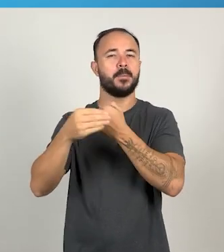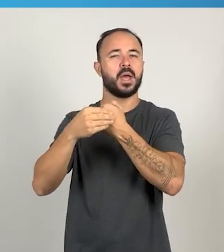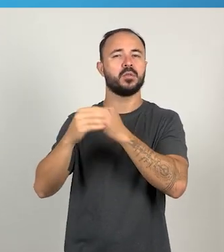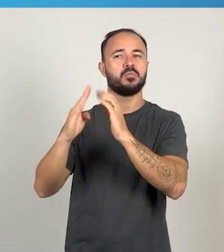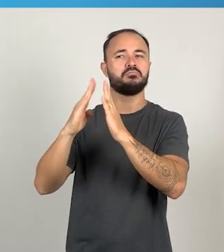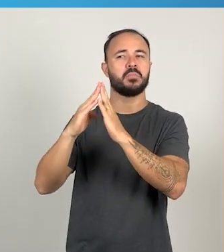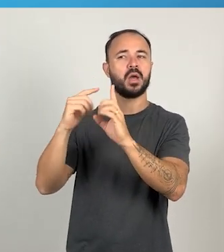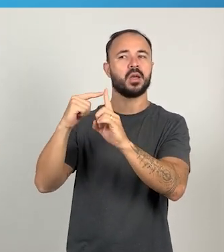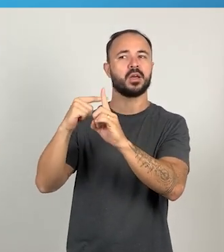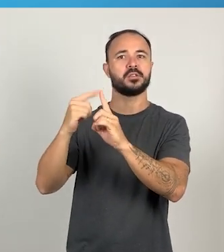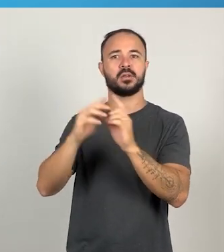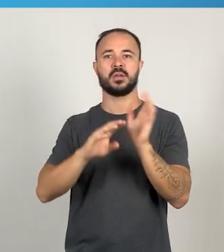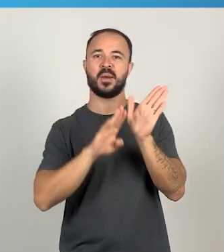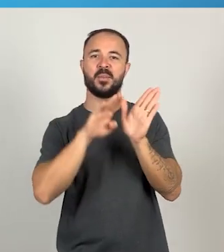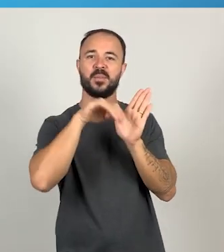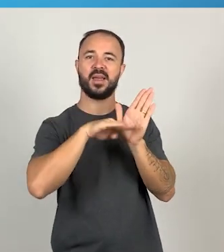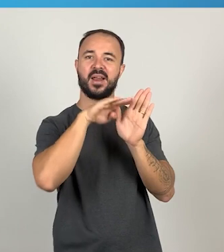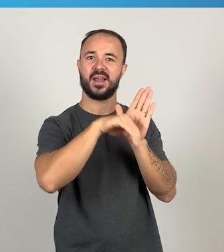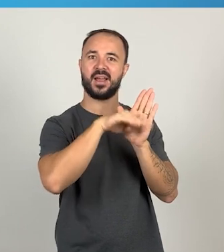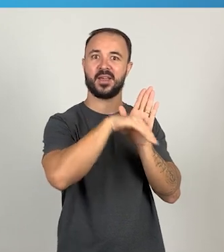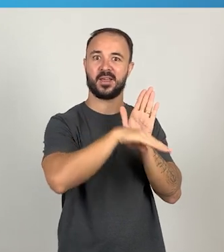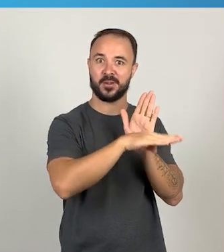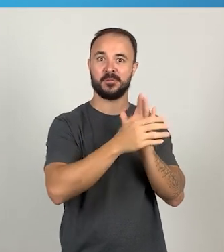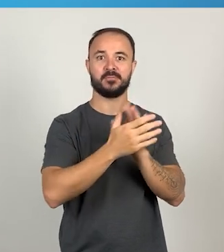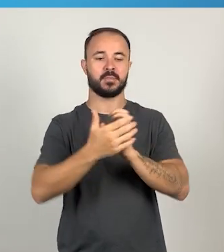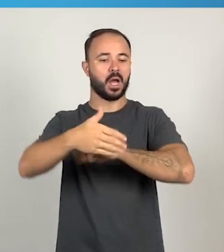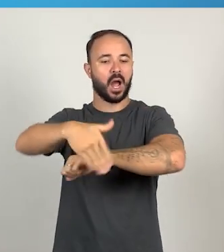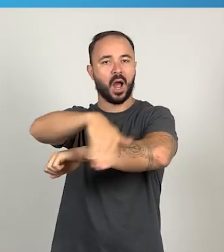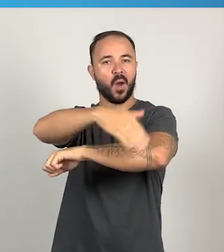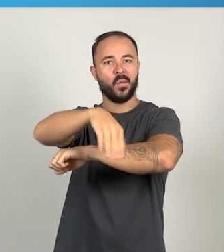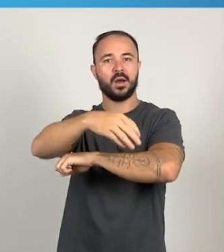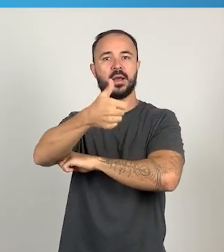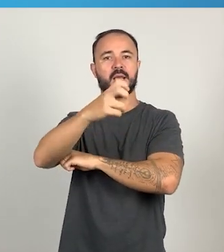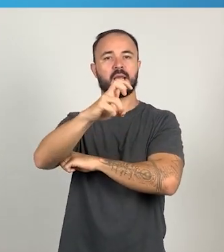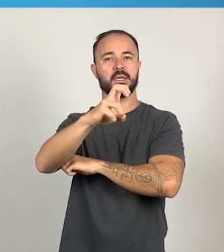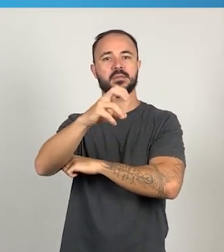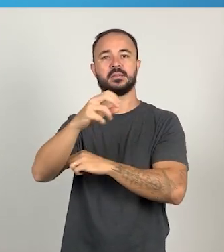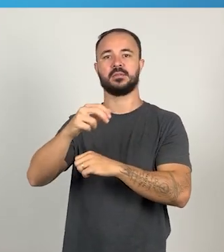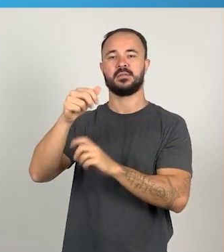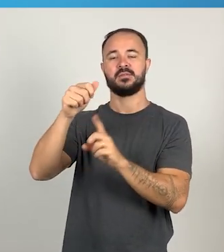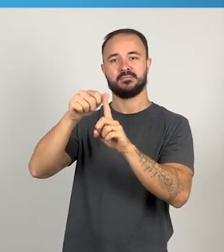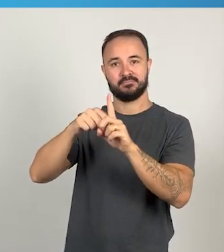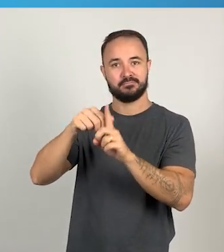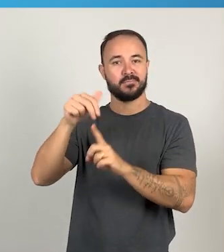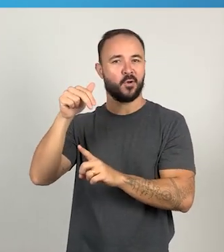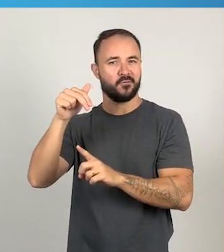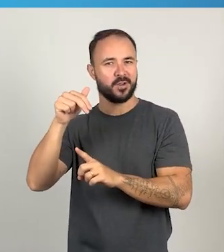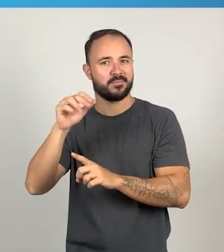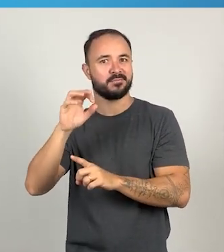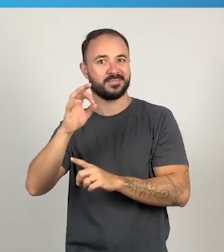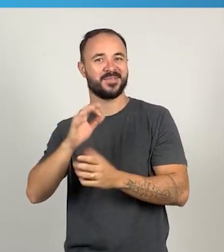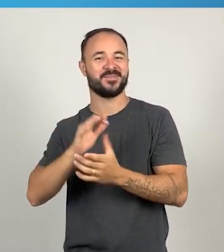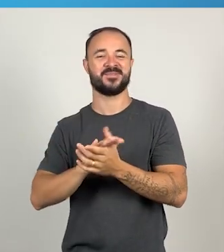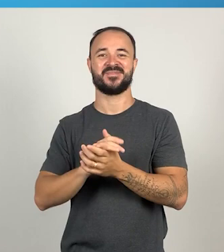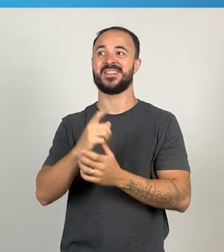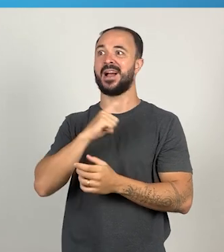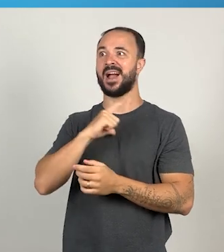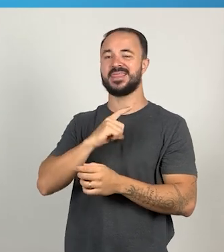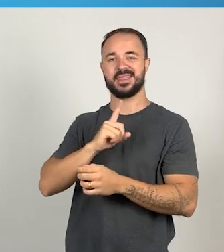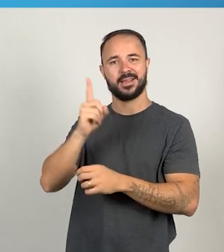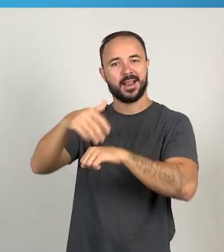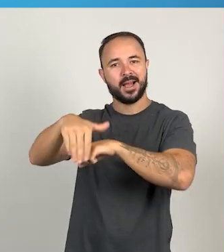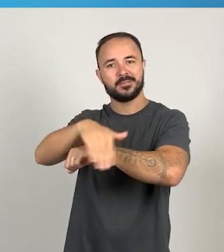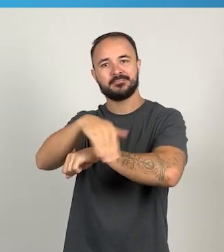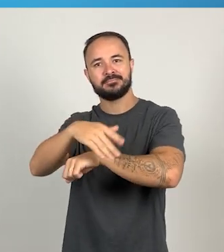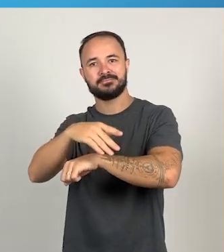Próximo à Beira-Rio, na 15 de novembro? Tem uma praça ali mais ao fundo, tem um edifício e uma praça.